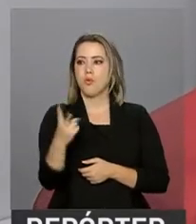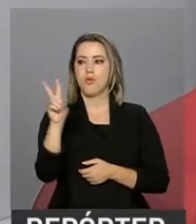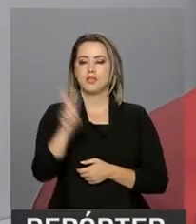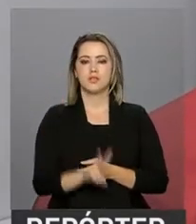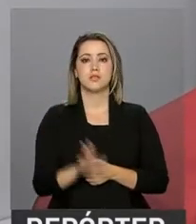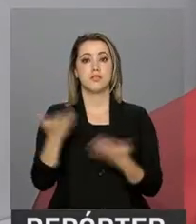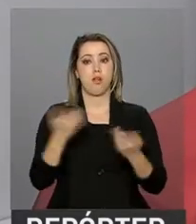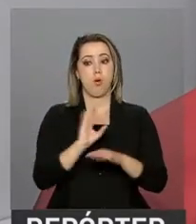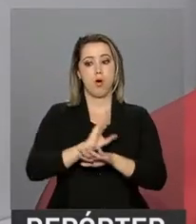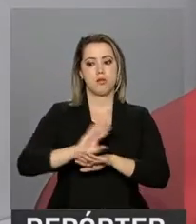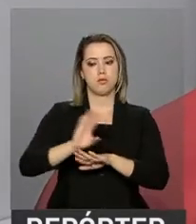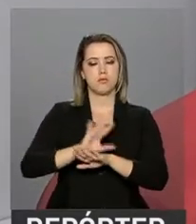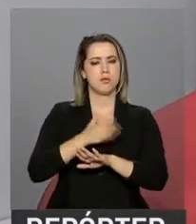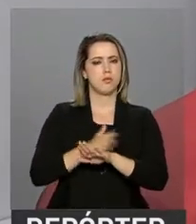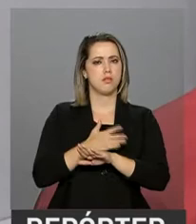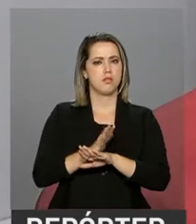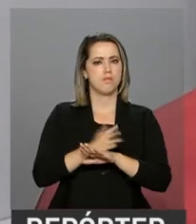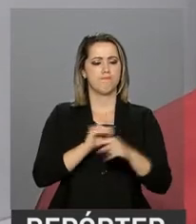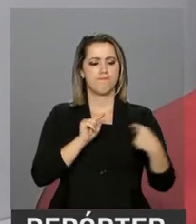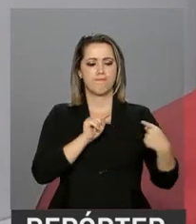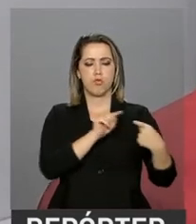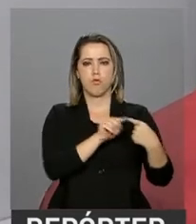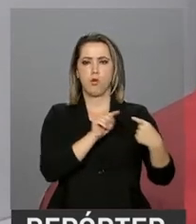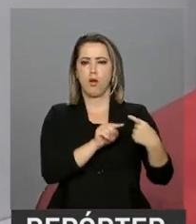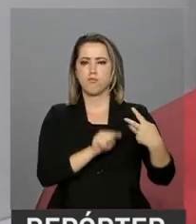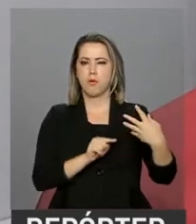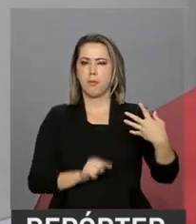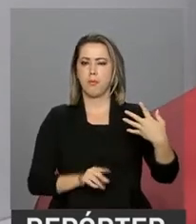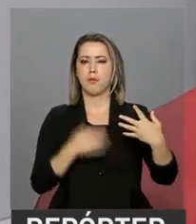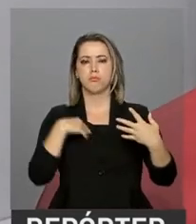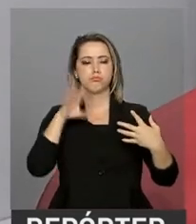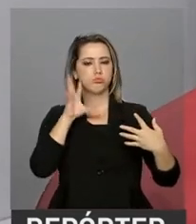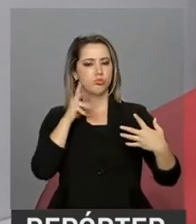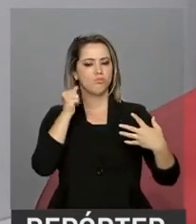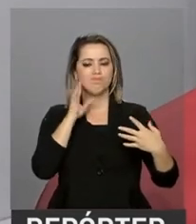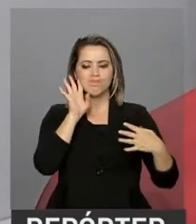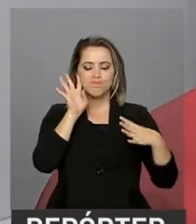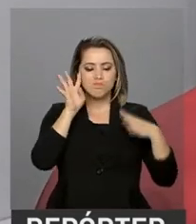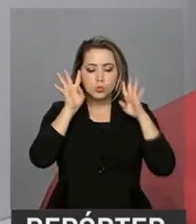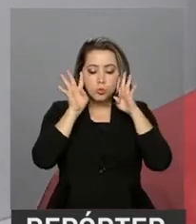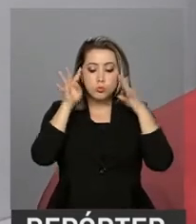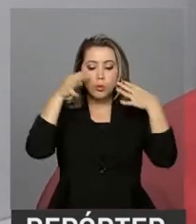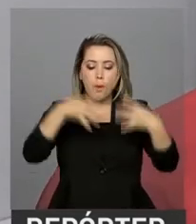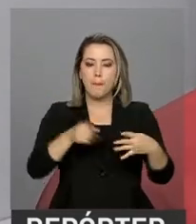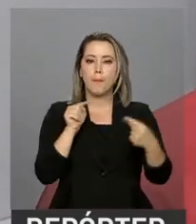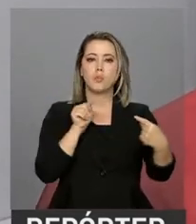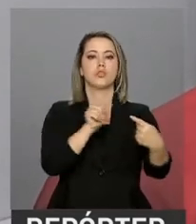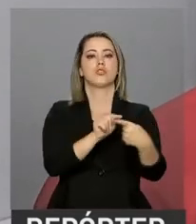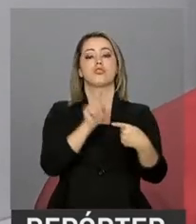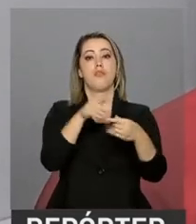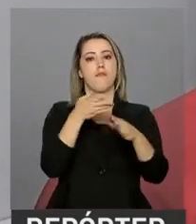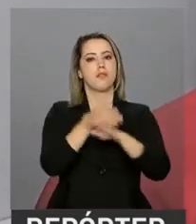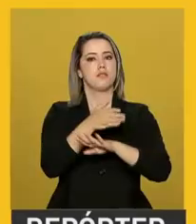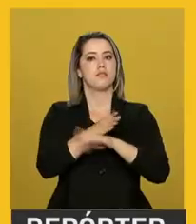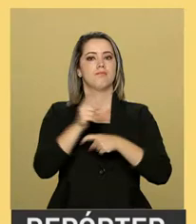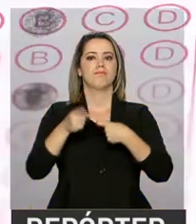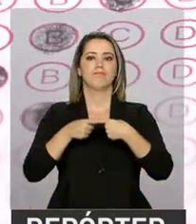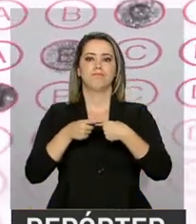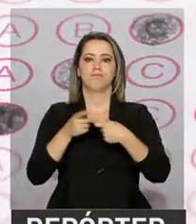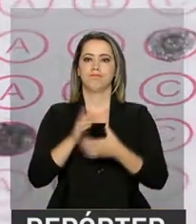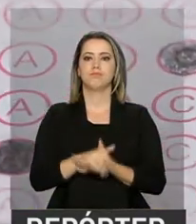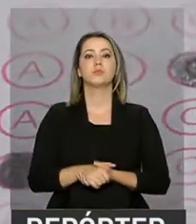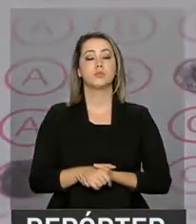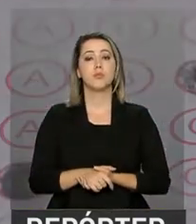e aqui eu comecei a focar totalmente integral o objetivo é entrar em medicina as